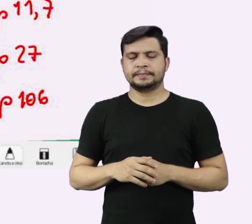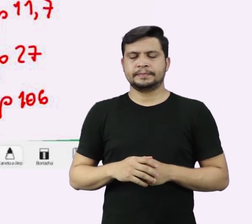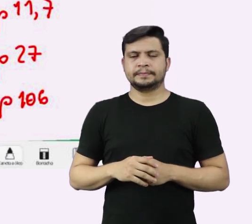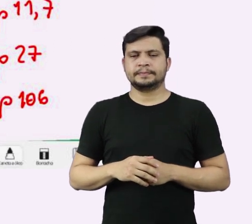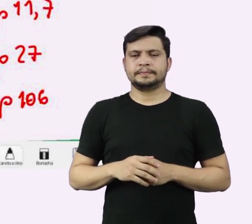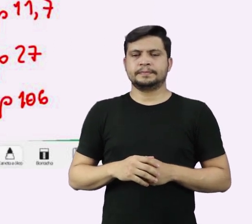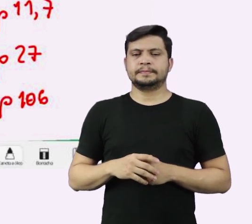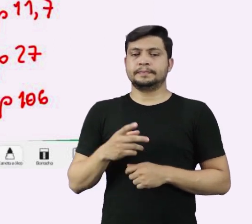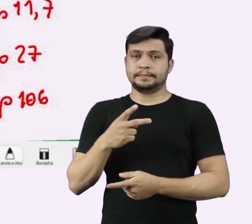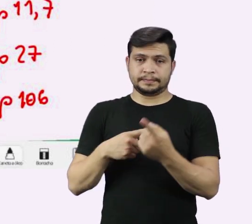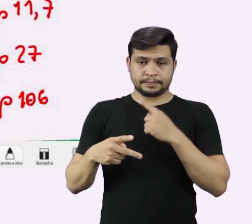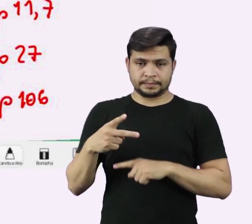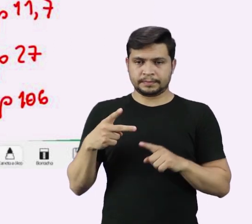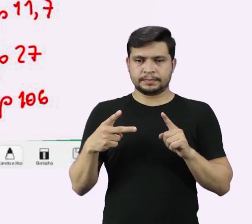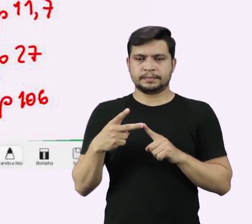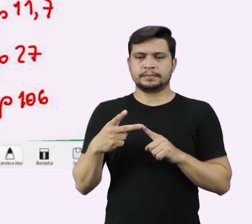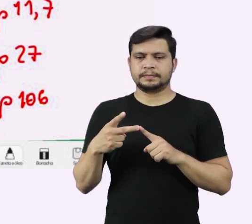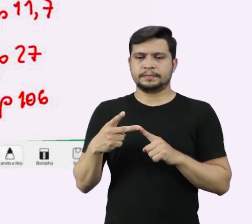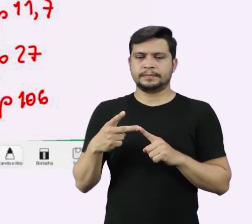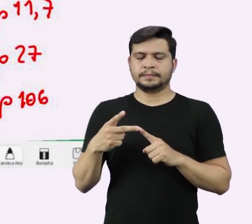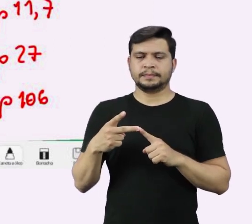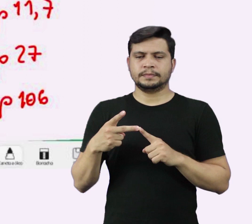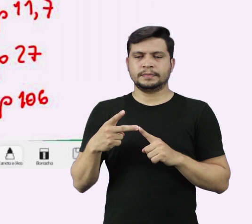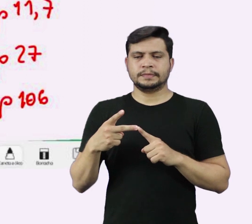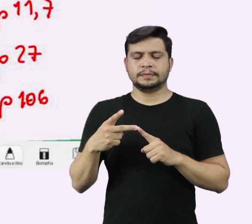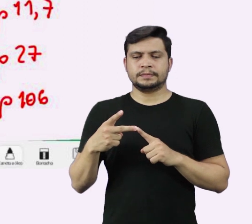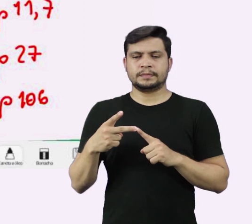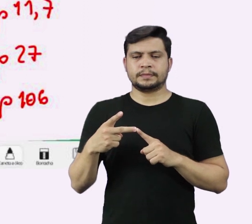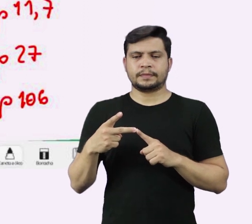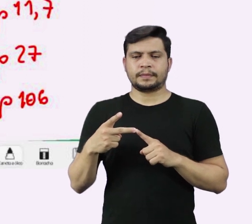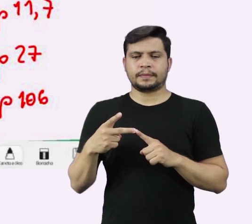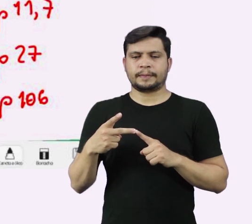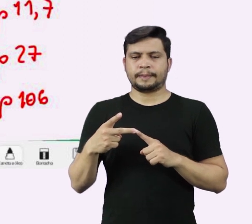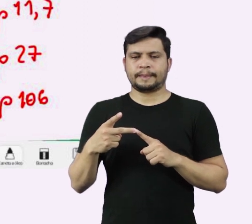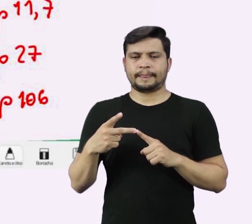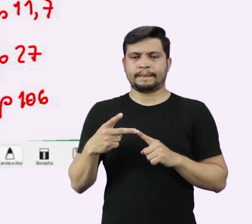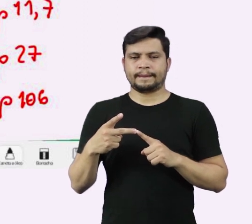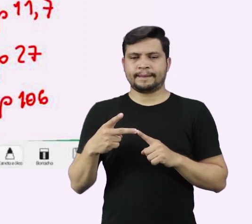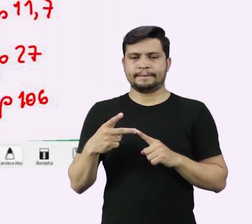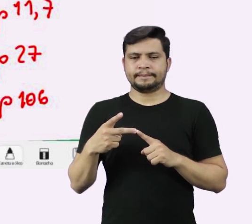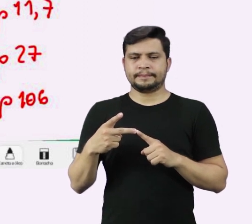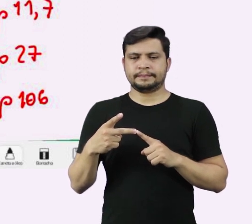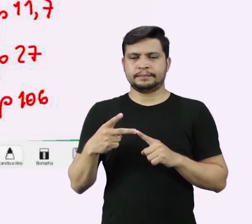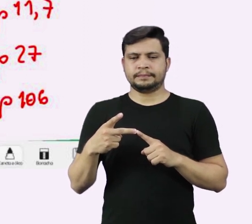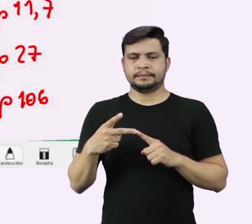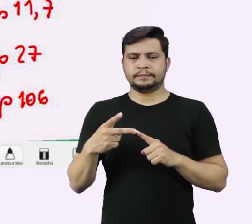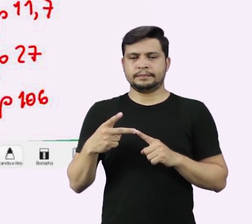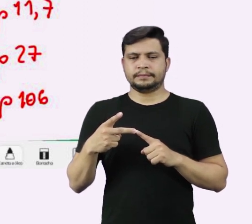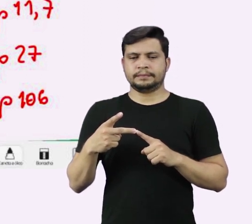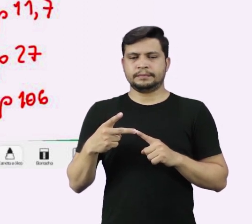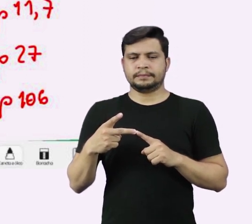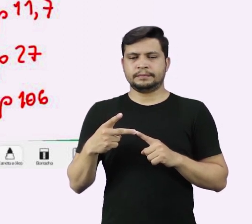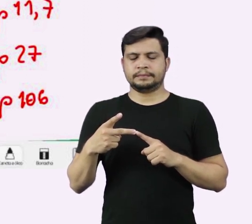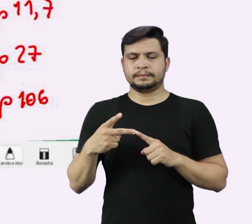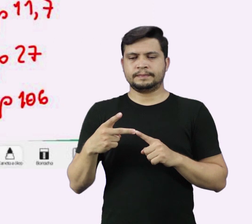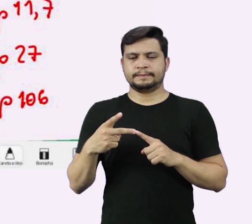caso menor do que os outros, né? O R2, na sequência eu tenho o 27 ρ, que no caso seria o R3,